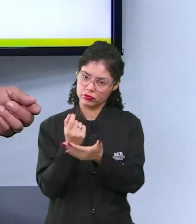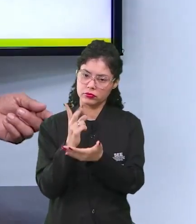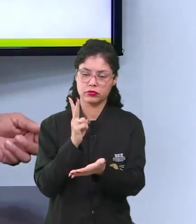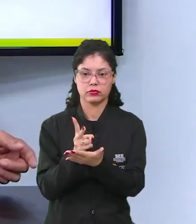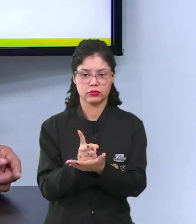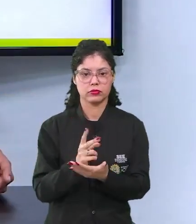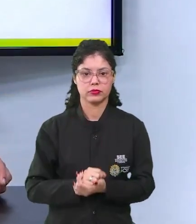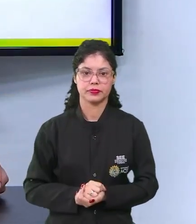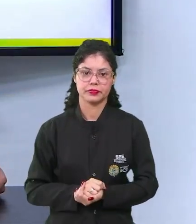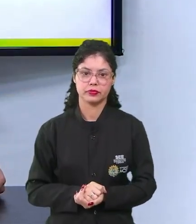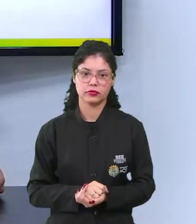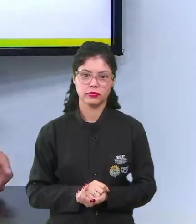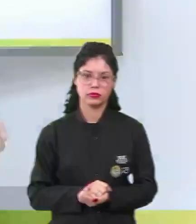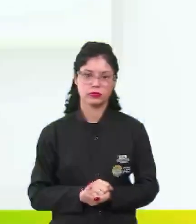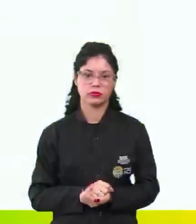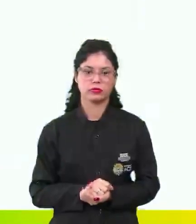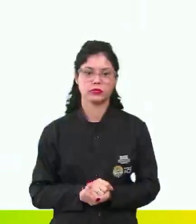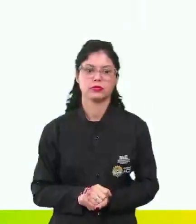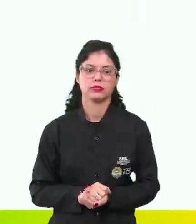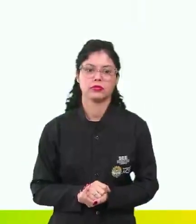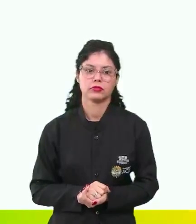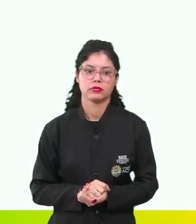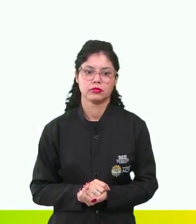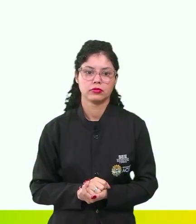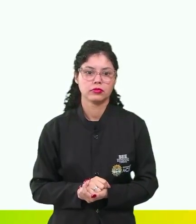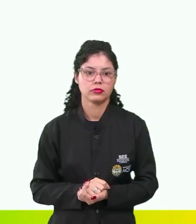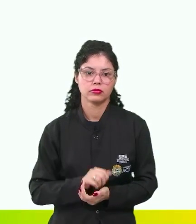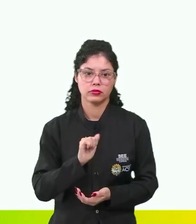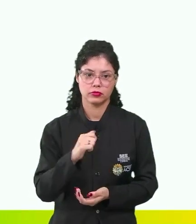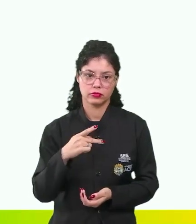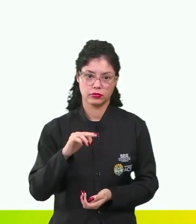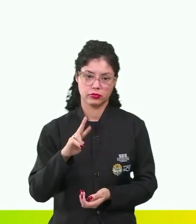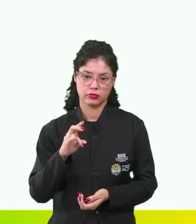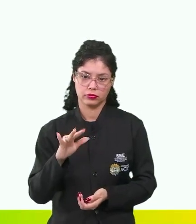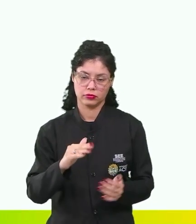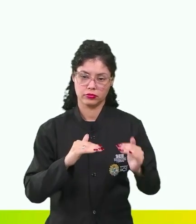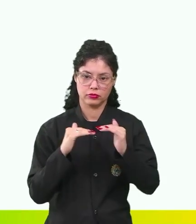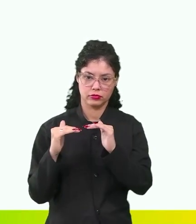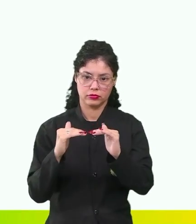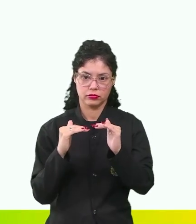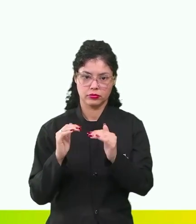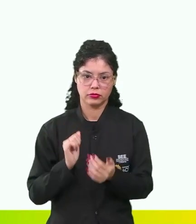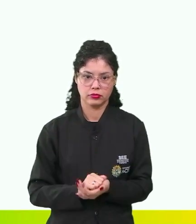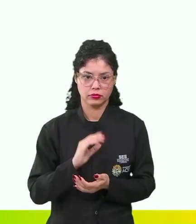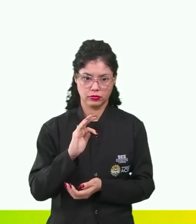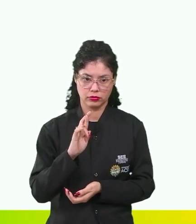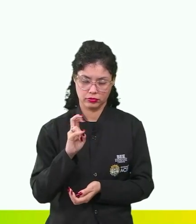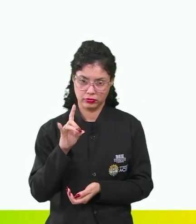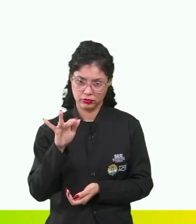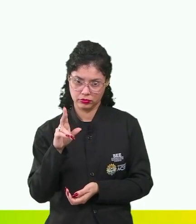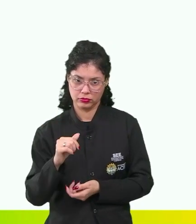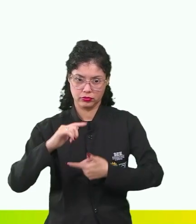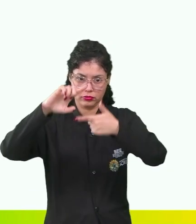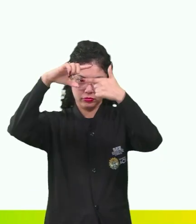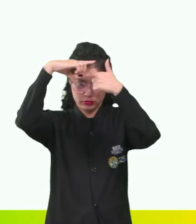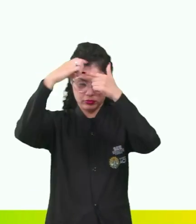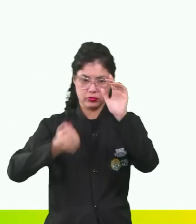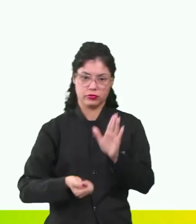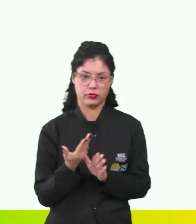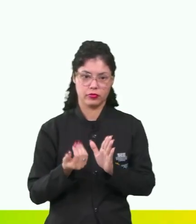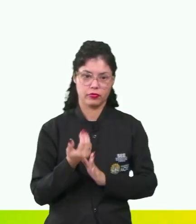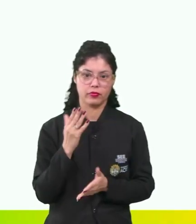tempo todo. Apatia e conformismo. A alienação pode